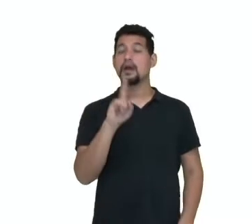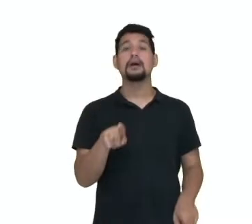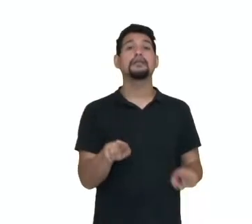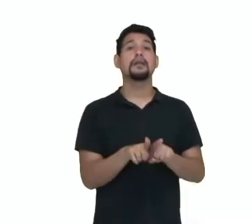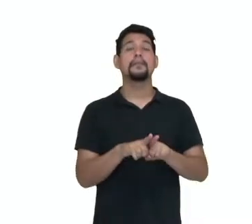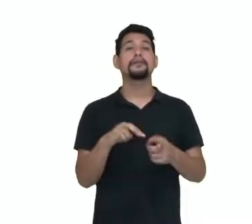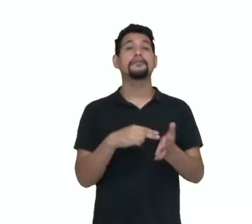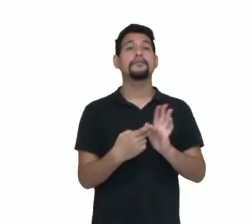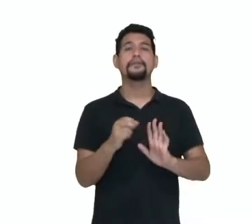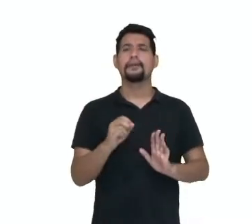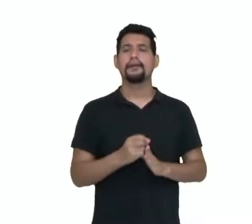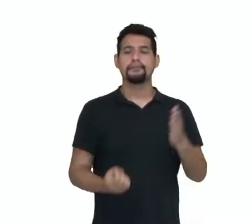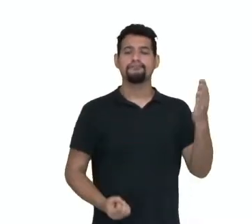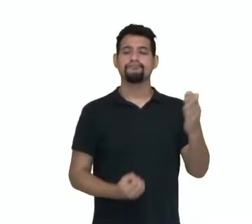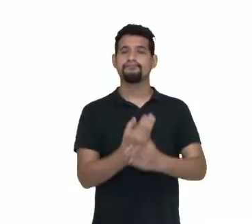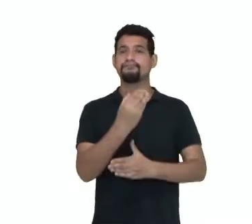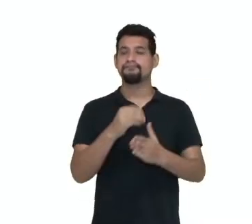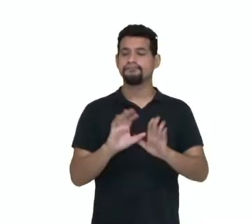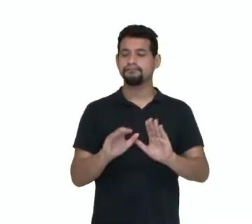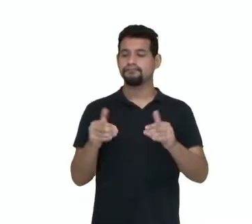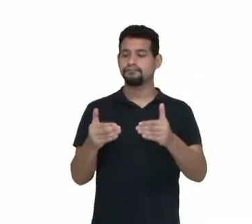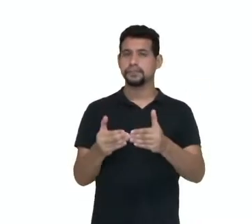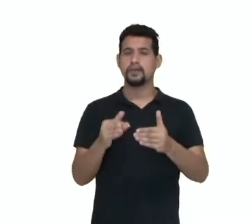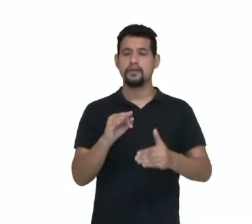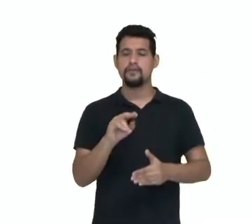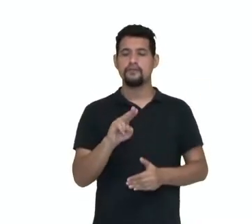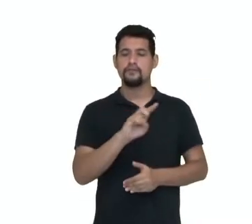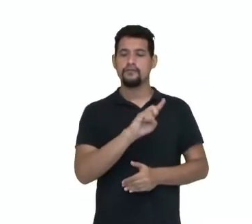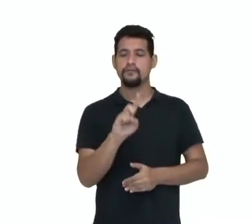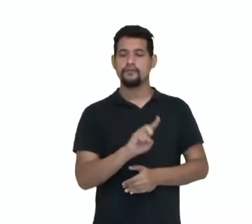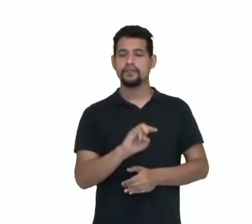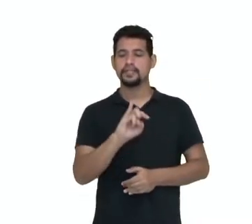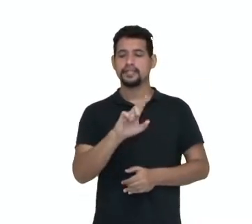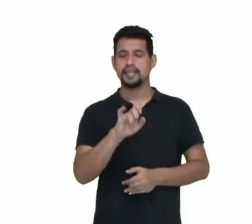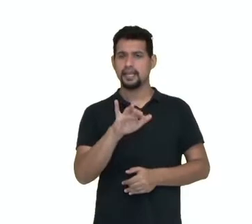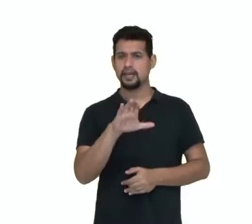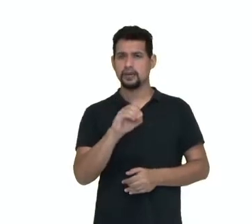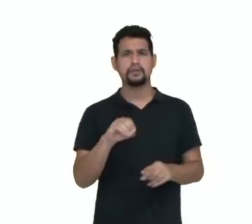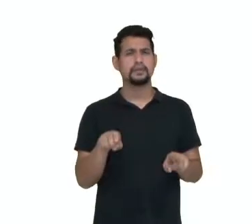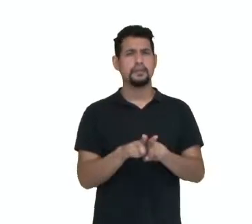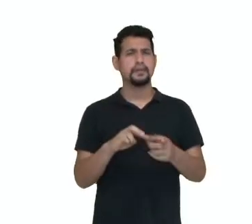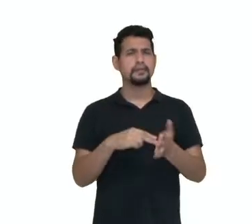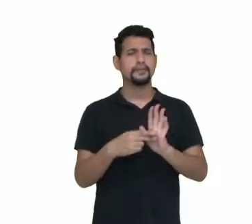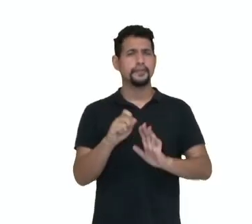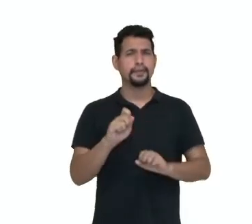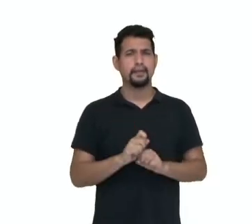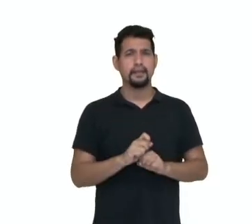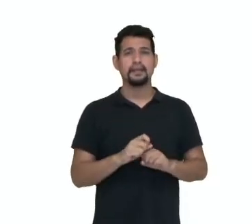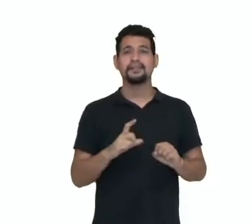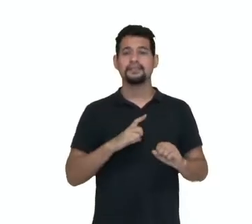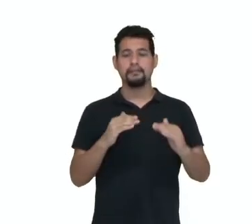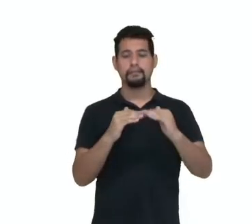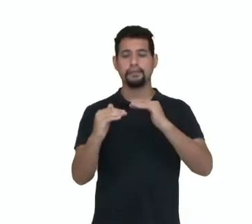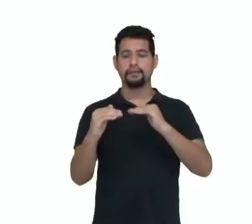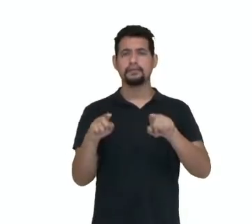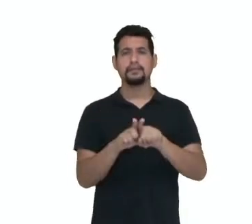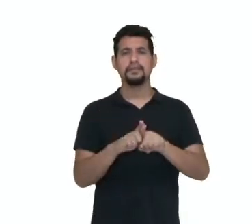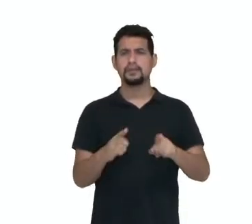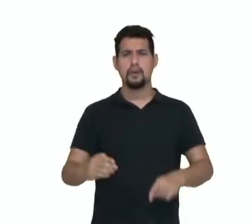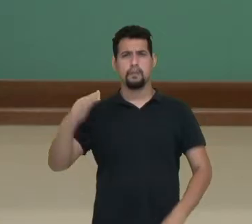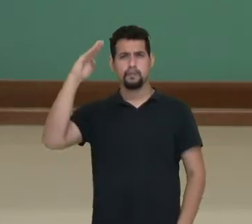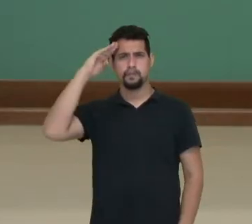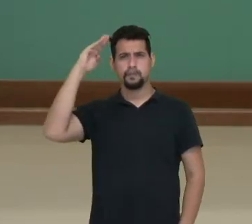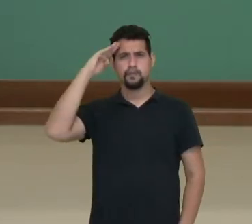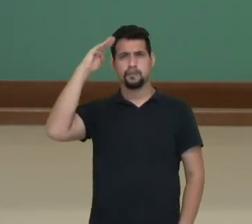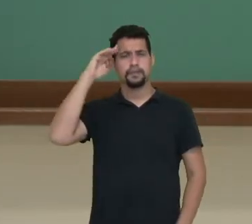também é considerada a fundação do Corpo de Fuzileiros Navais da Marinha. Isso é daquela questão de desembarque de soldados em